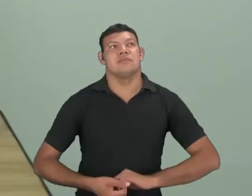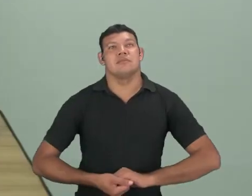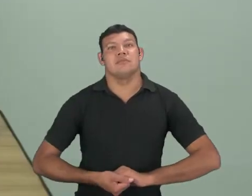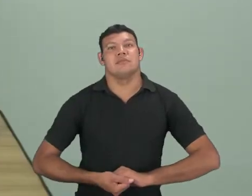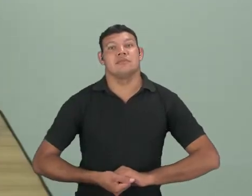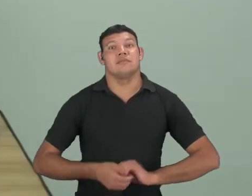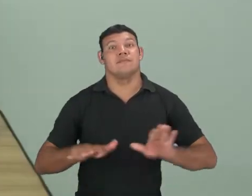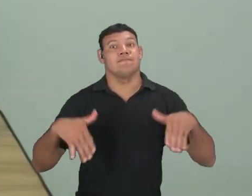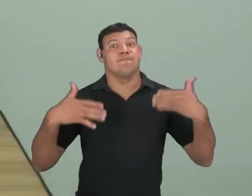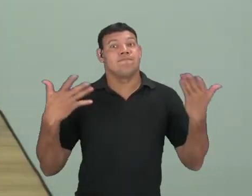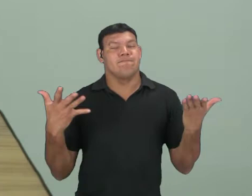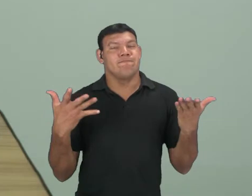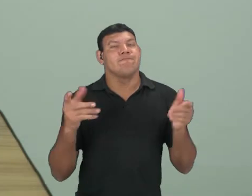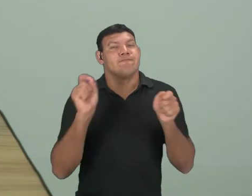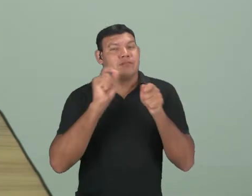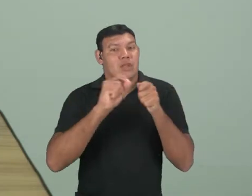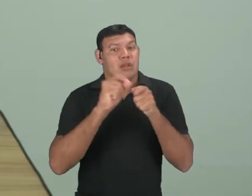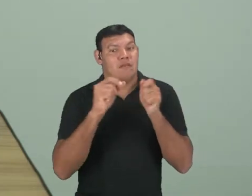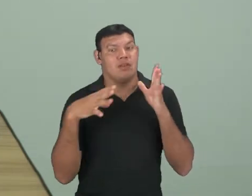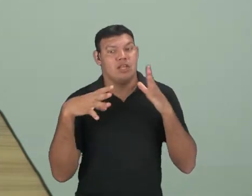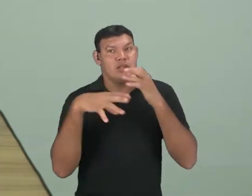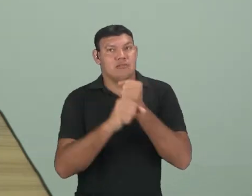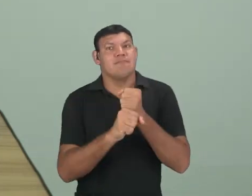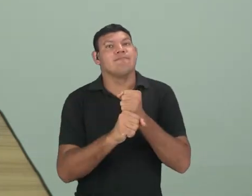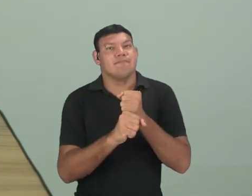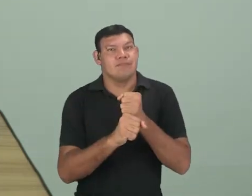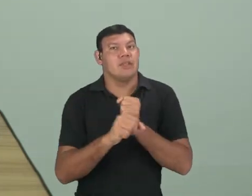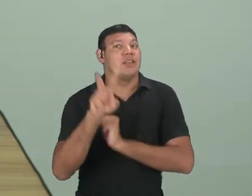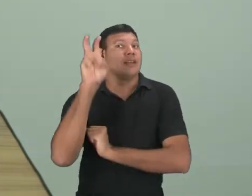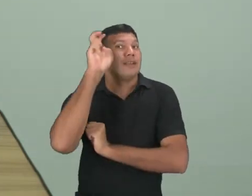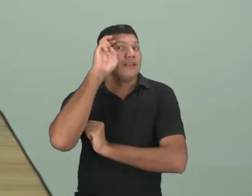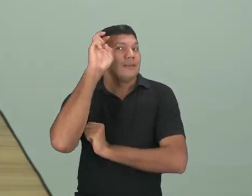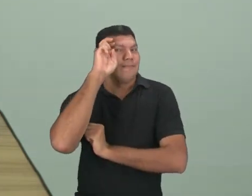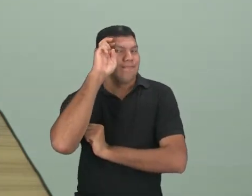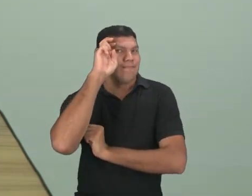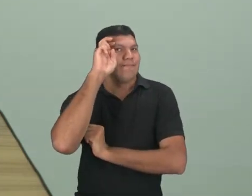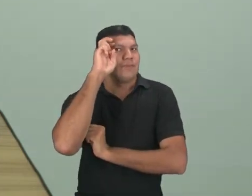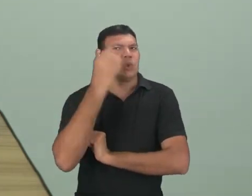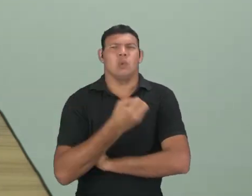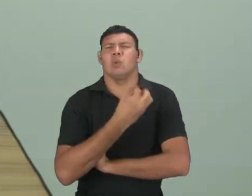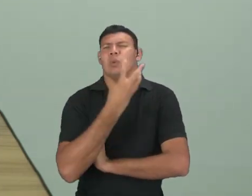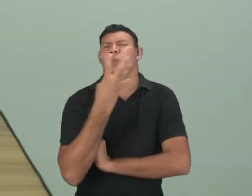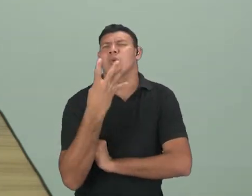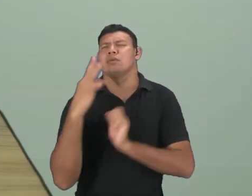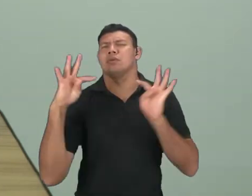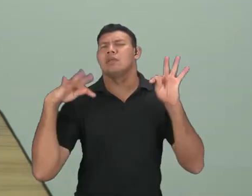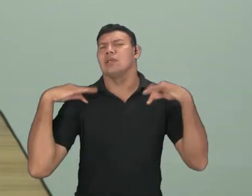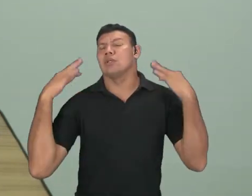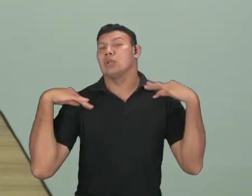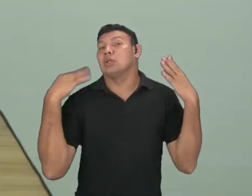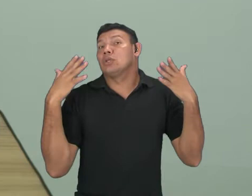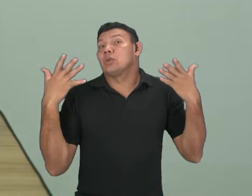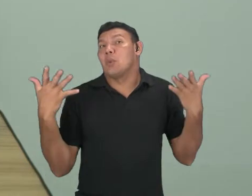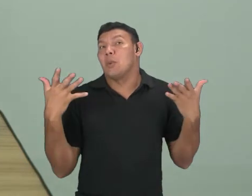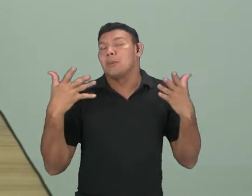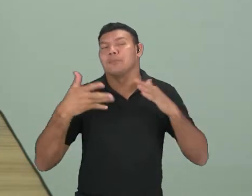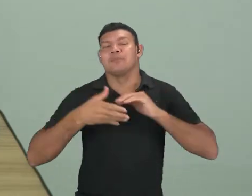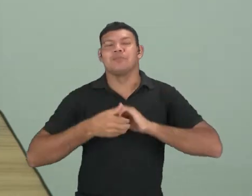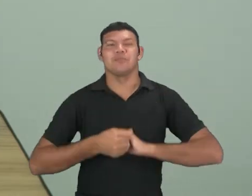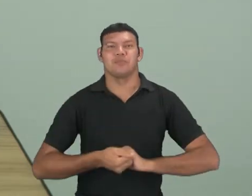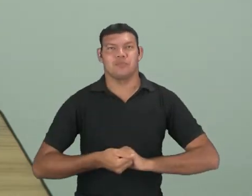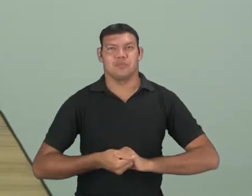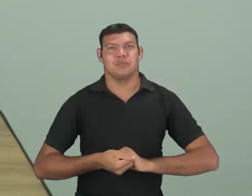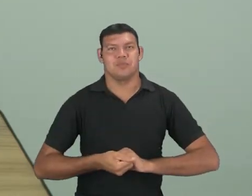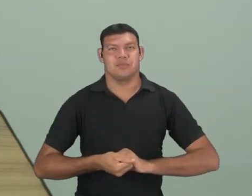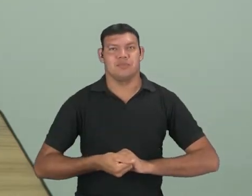fazer o cálculo, né? Na quinta-feira, né? Vou colocar aqui, quinta. Foi quanto,